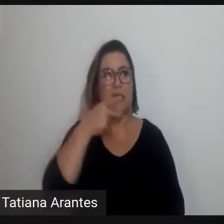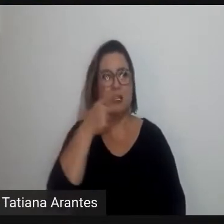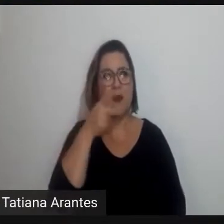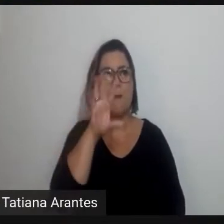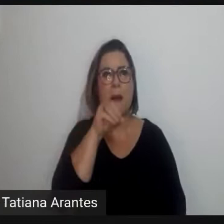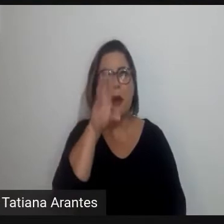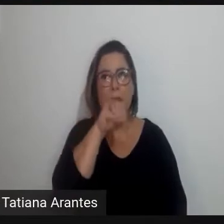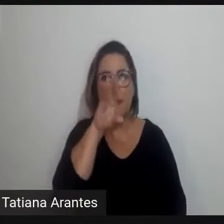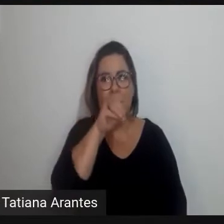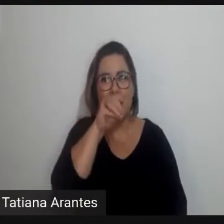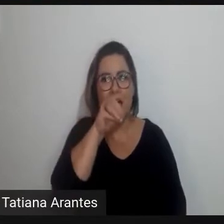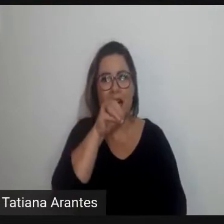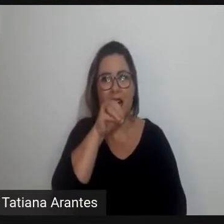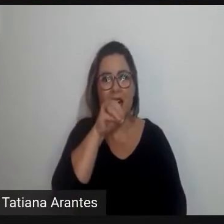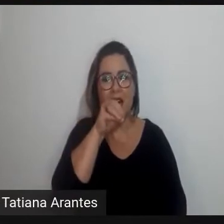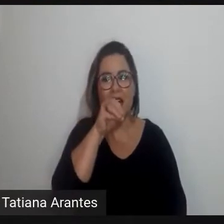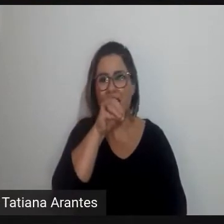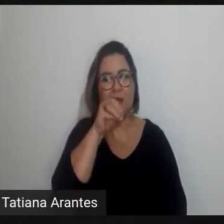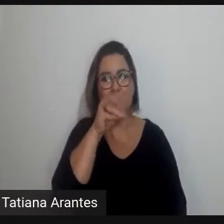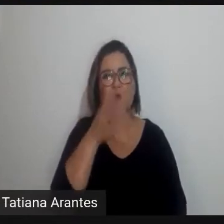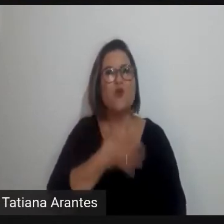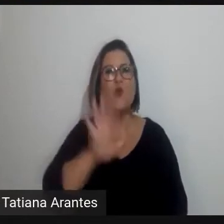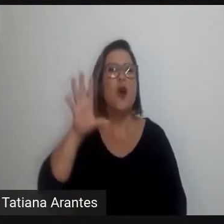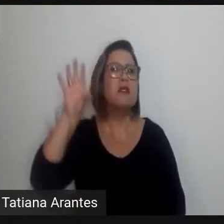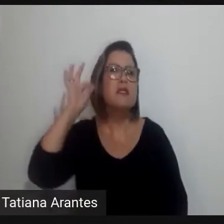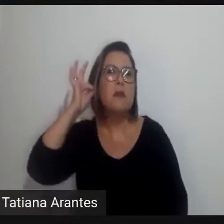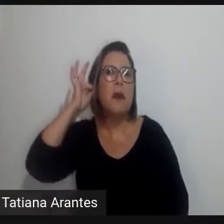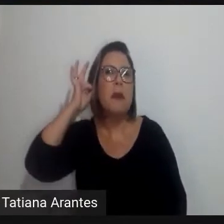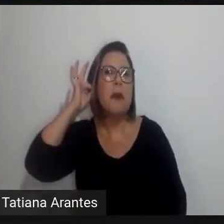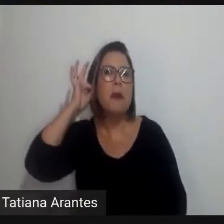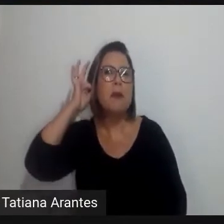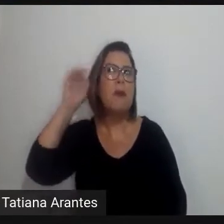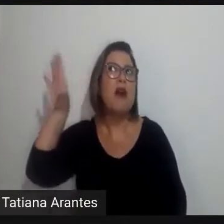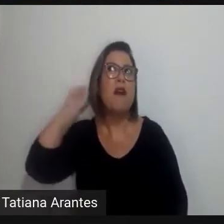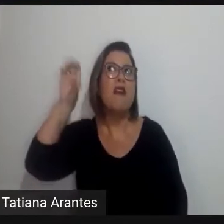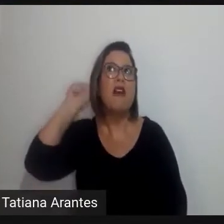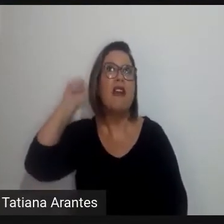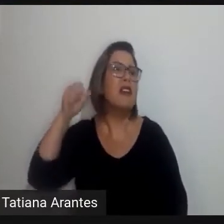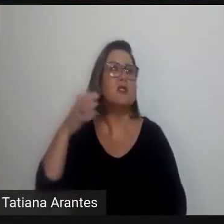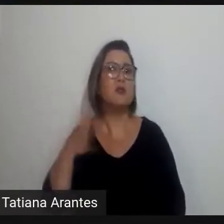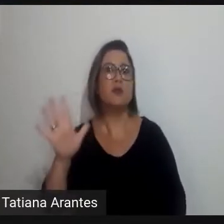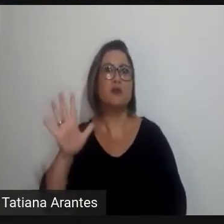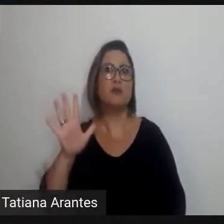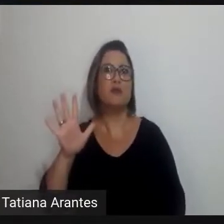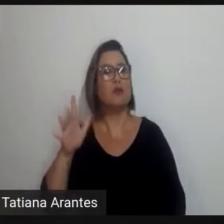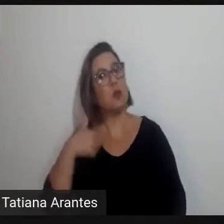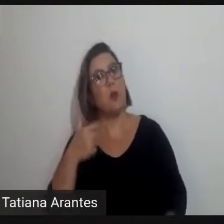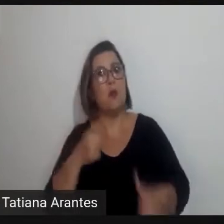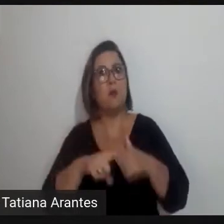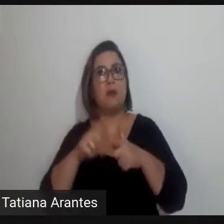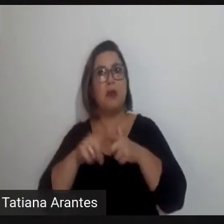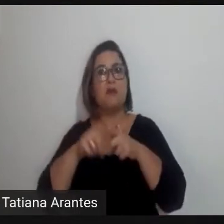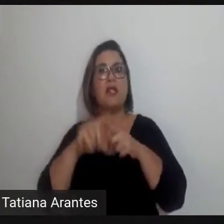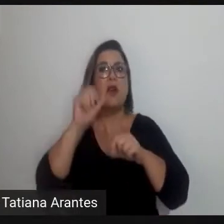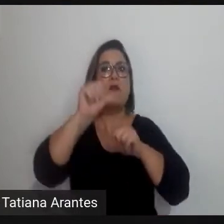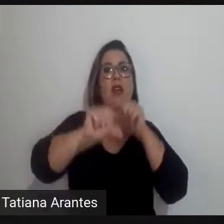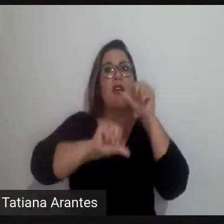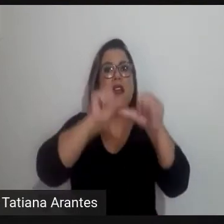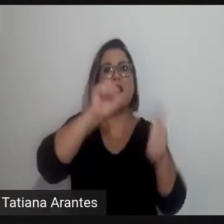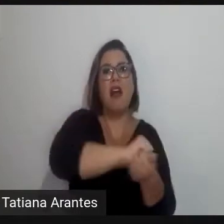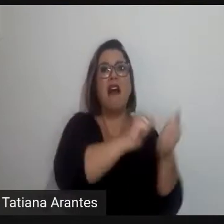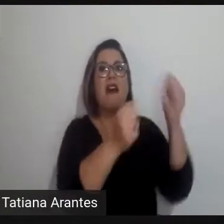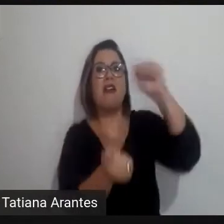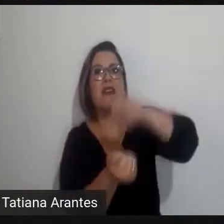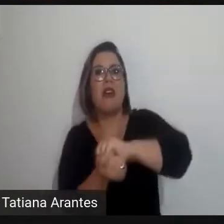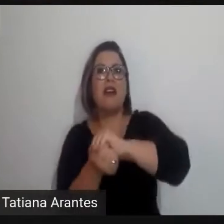com o restante da sua fala, por favor. Então, por exemplo,